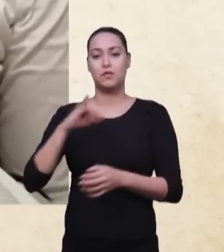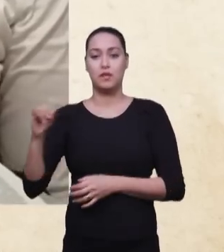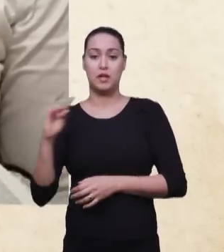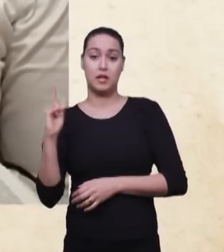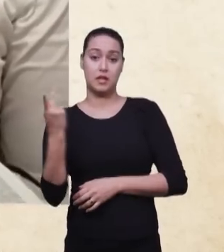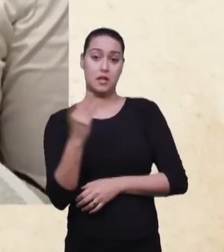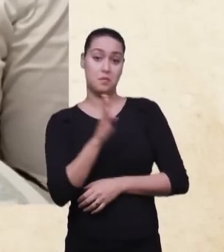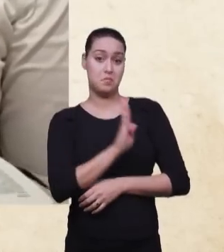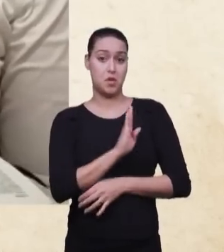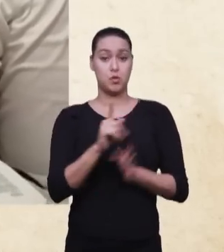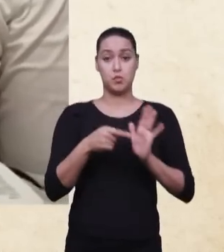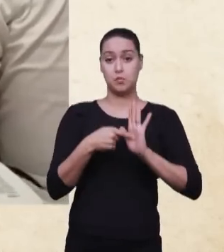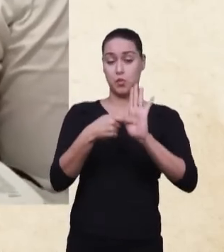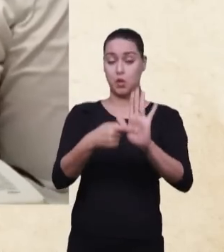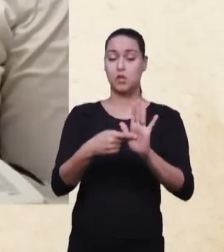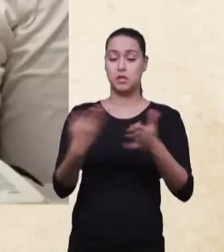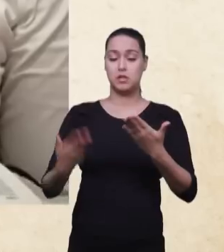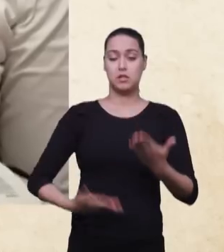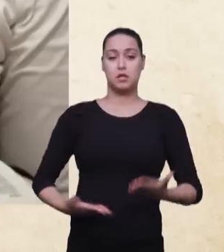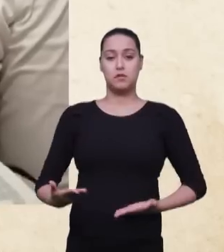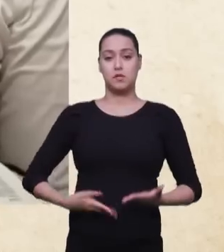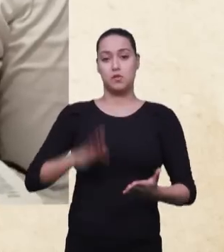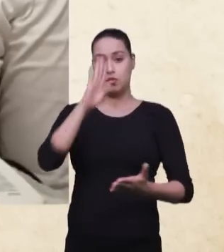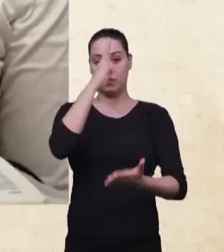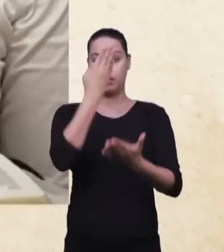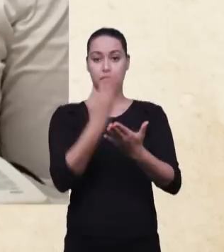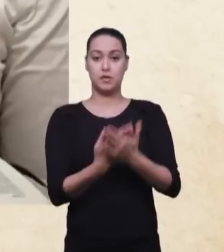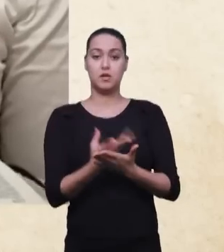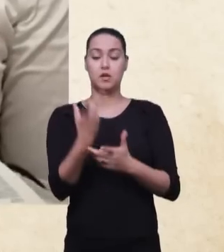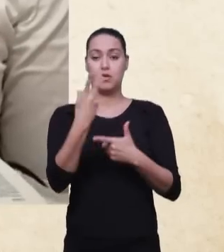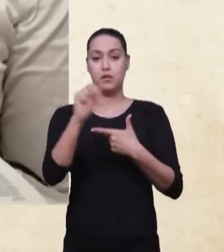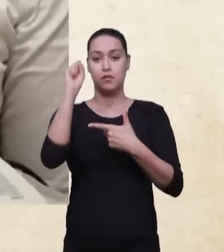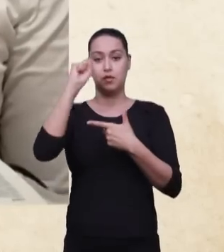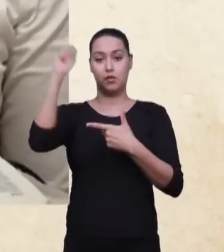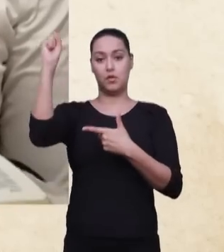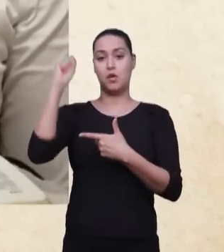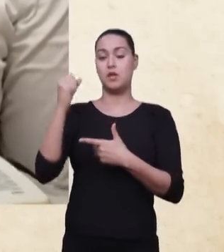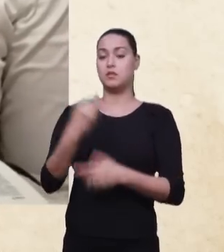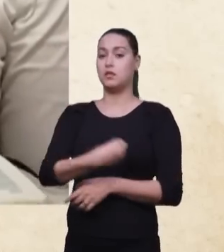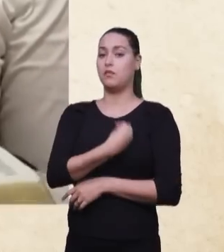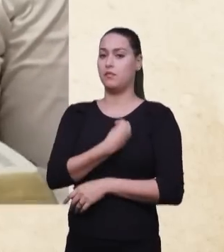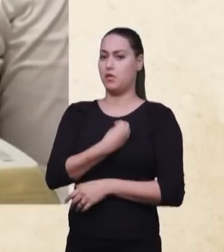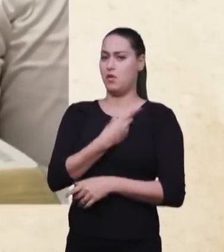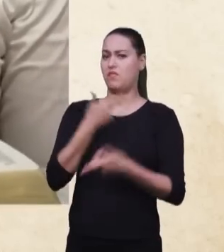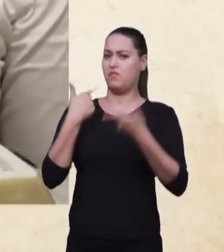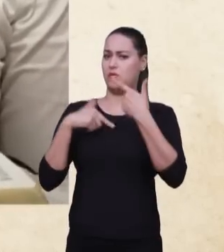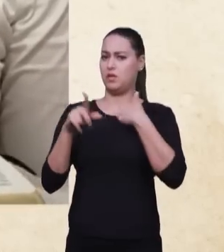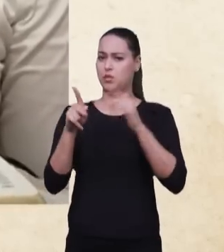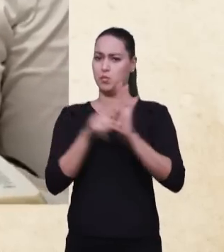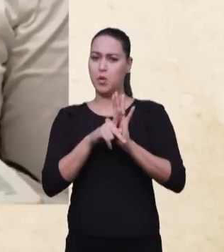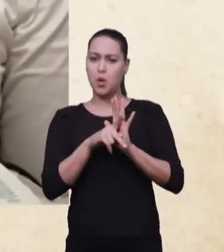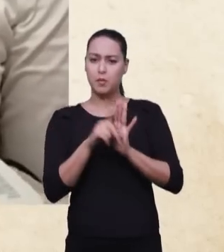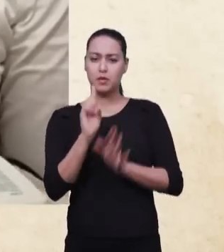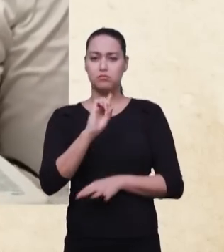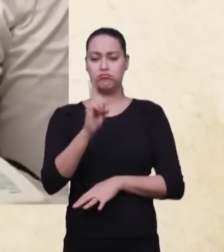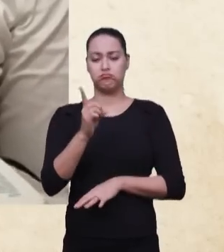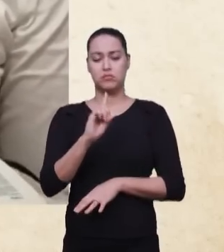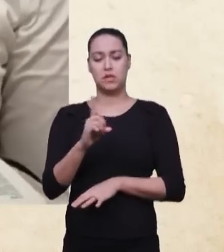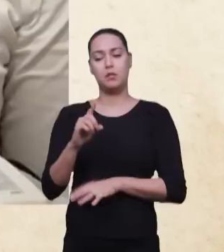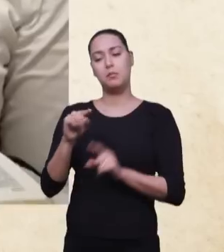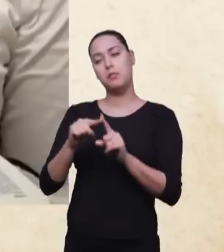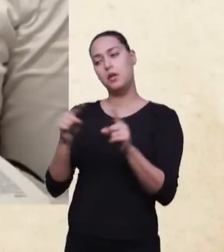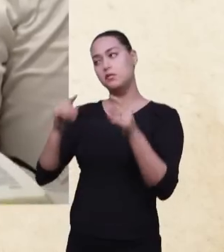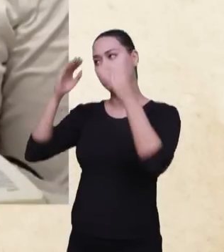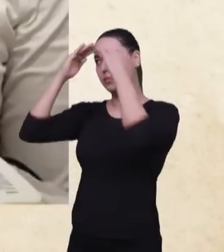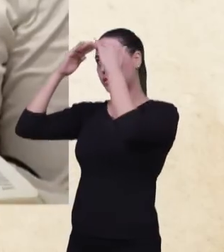11 de Hebreus, é citado os servos que confiaram no Senhor e tiveram a vitória em suas vidas, não segundo a própria vontade, mas sim